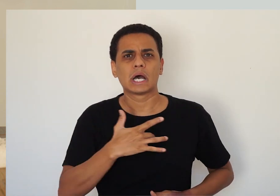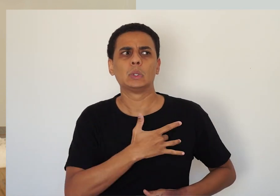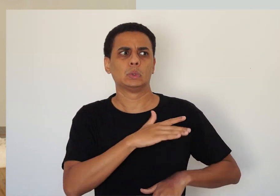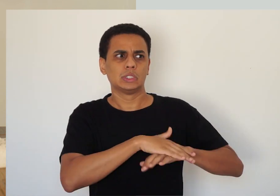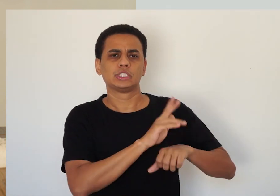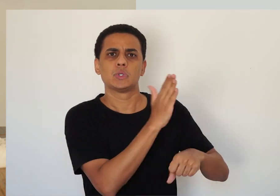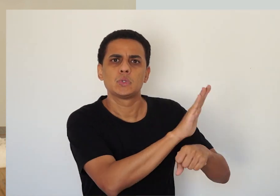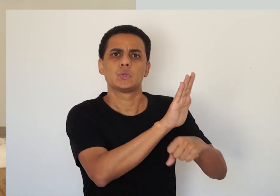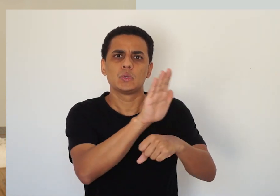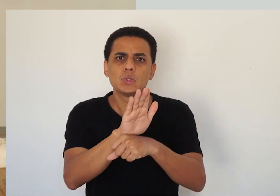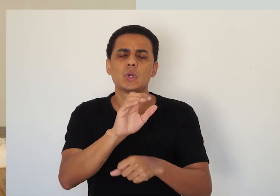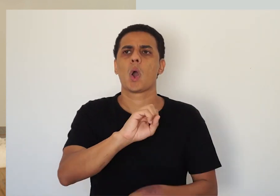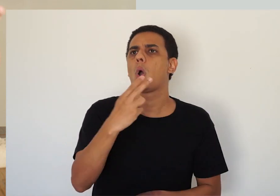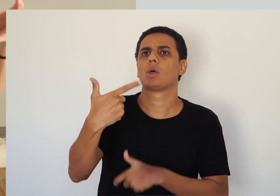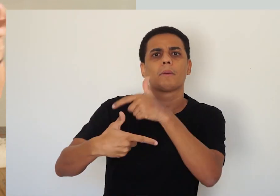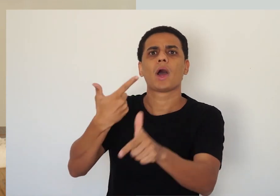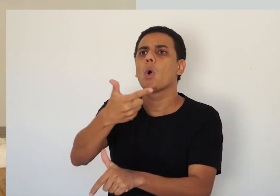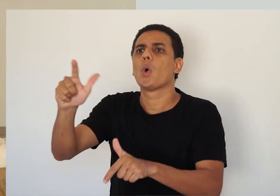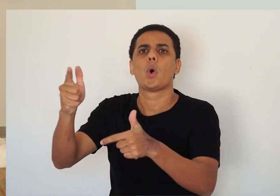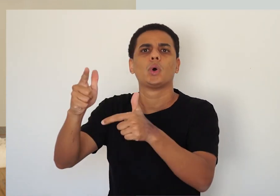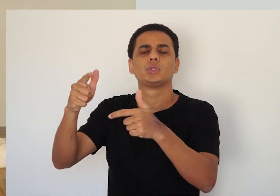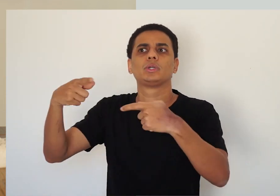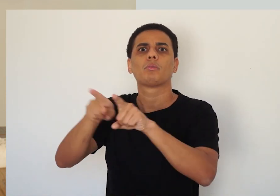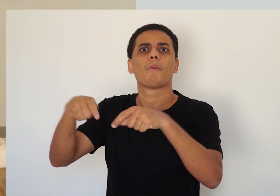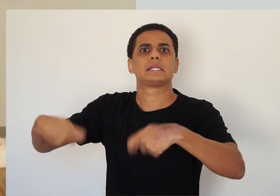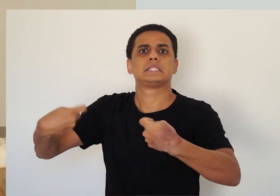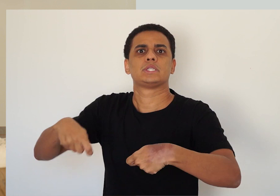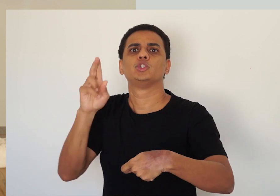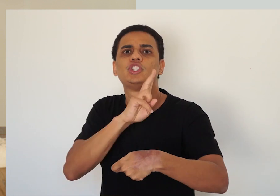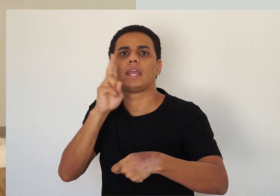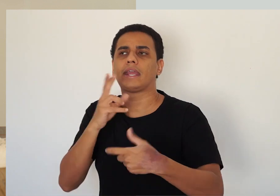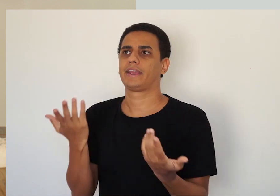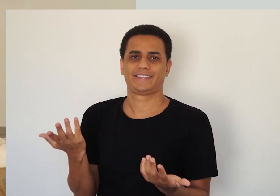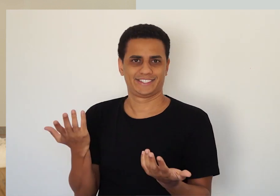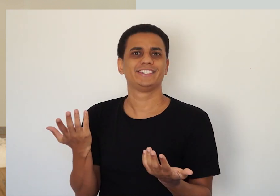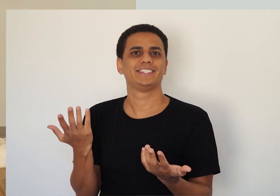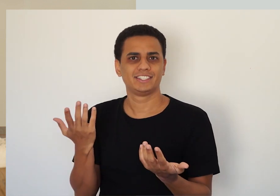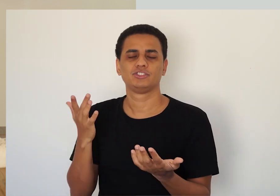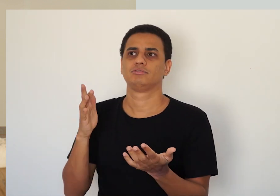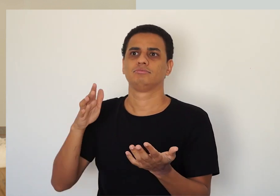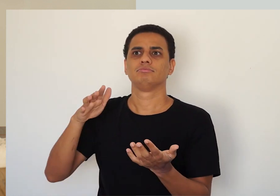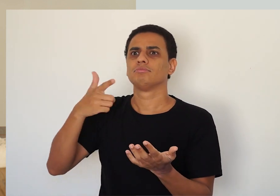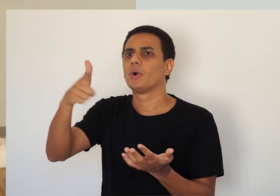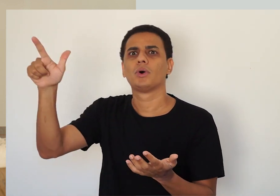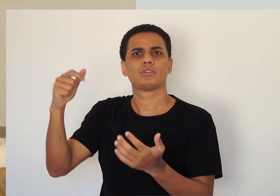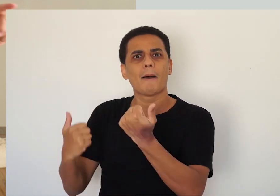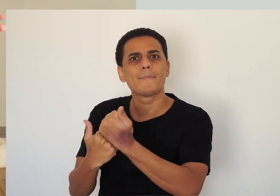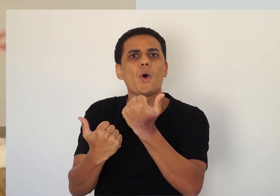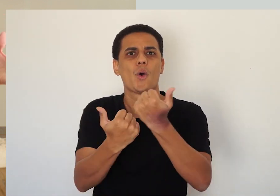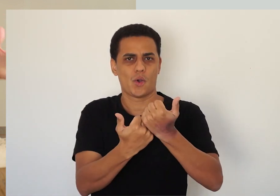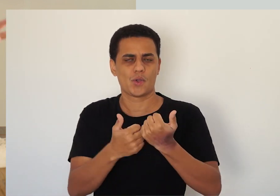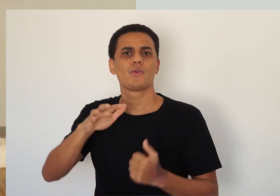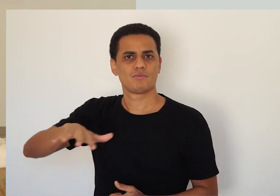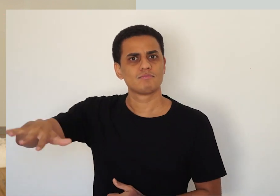os profissionais que estão realmente nas bases essenciais da nossa sociedade, os médicos, profissionais da área de saúde e os demais